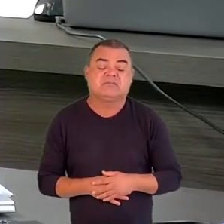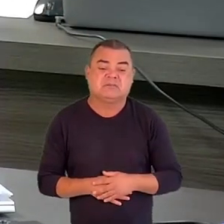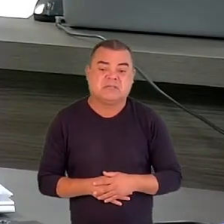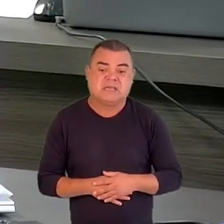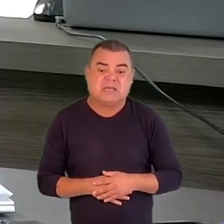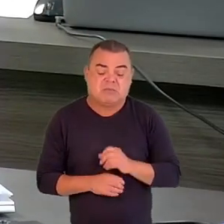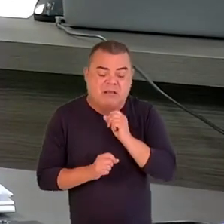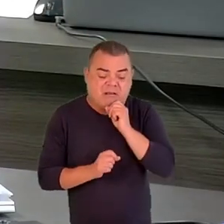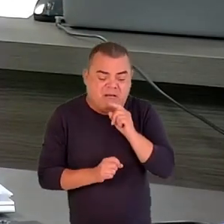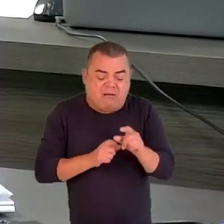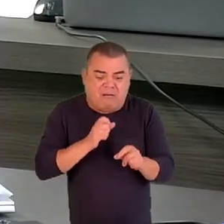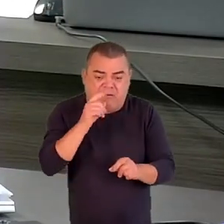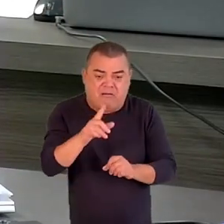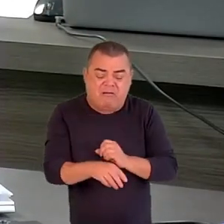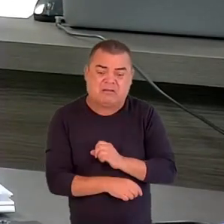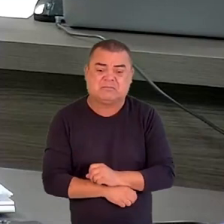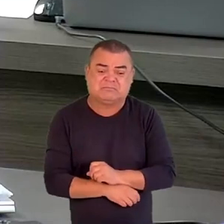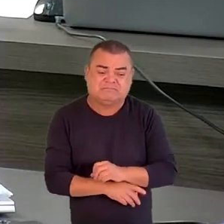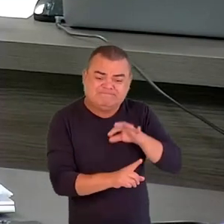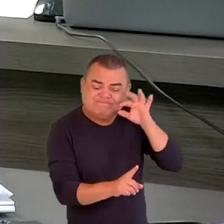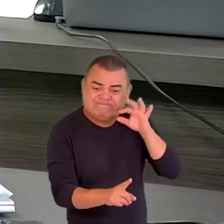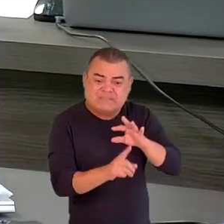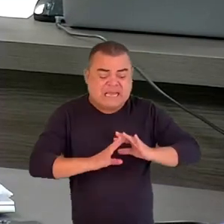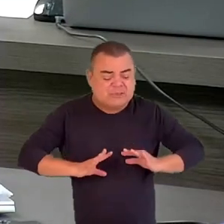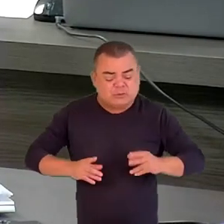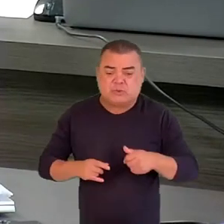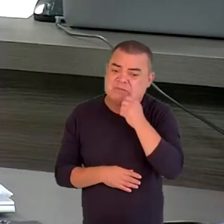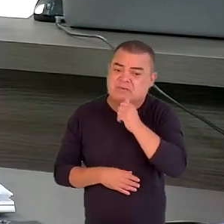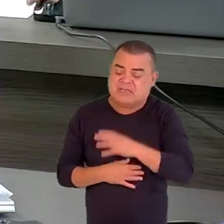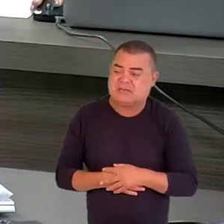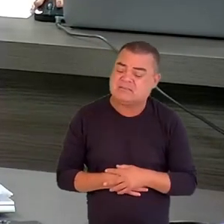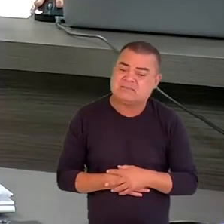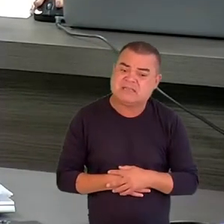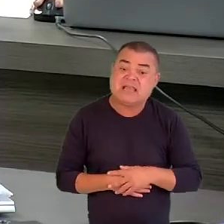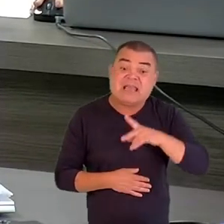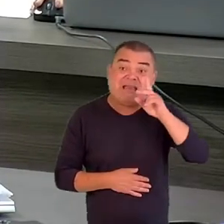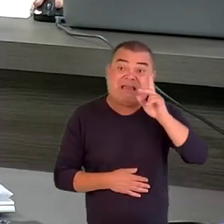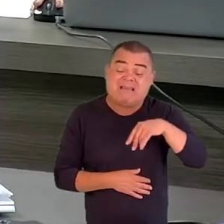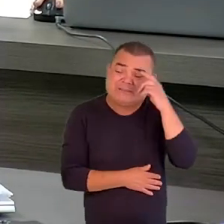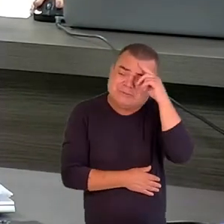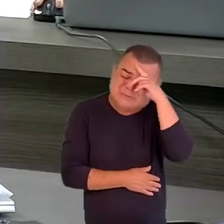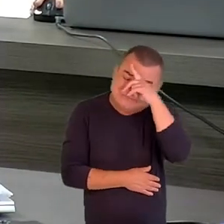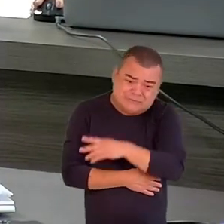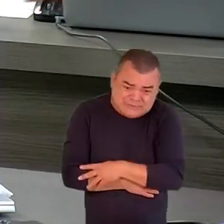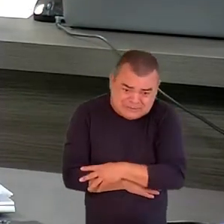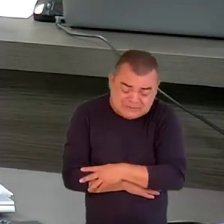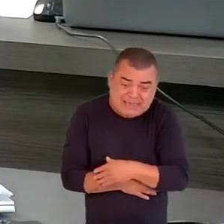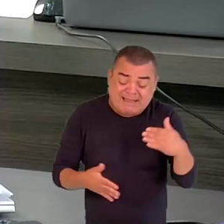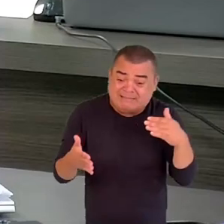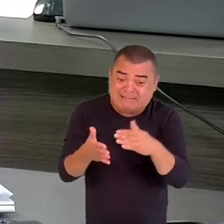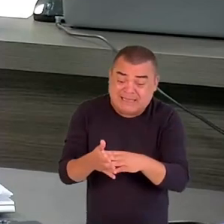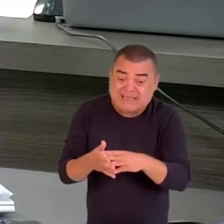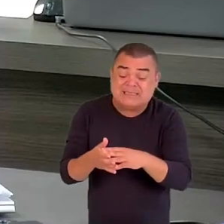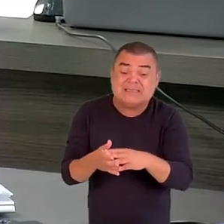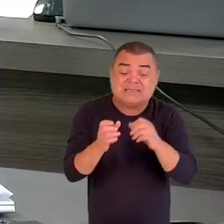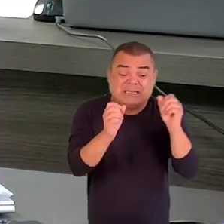grande a todas as mulheres. É algo que é difícil até de ser assistido até o fim. Eu assisti porque eu